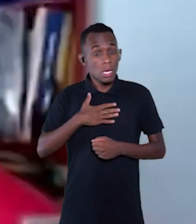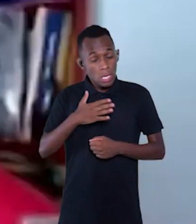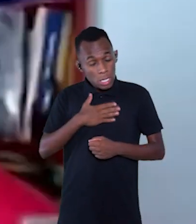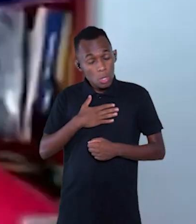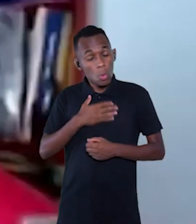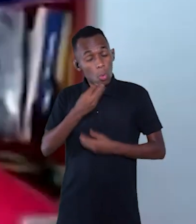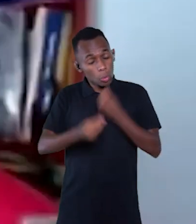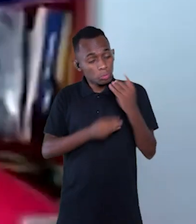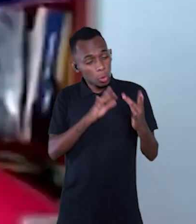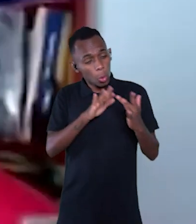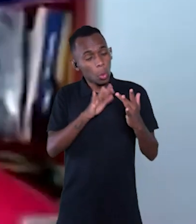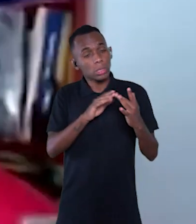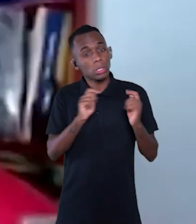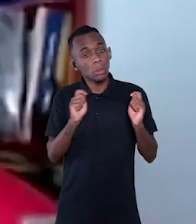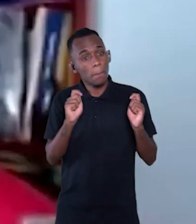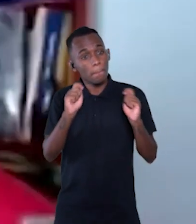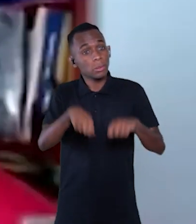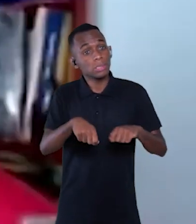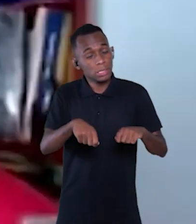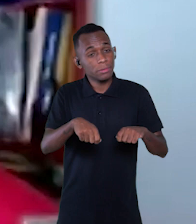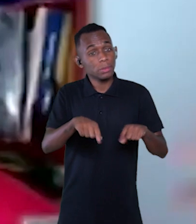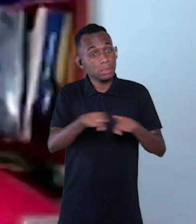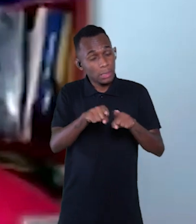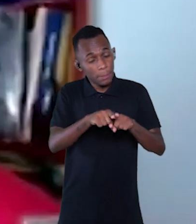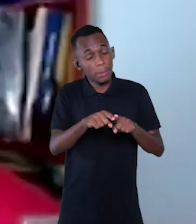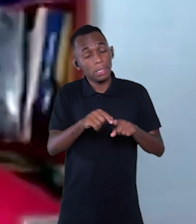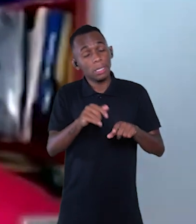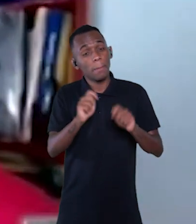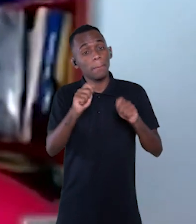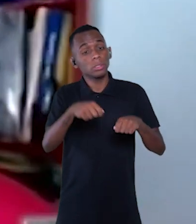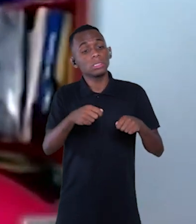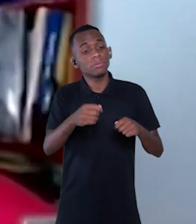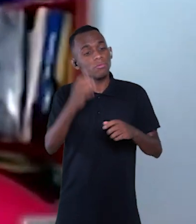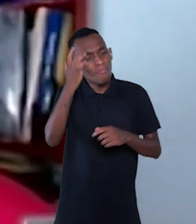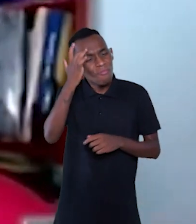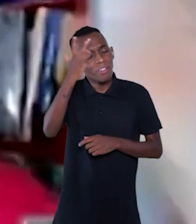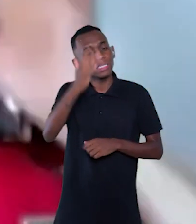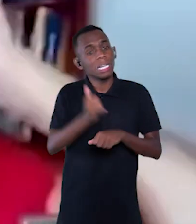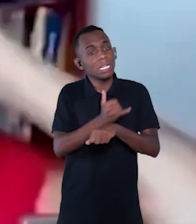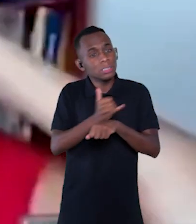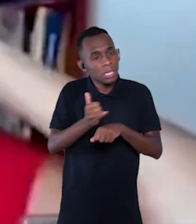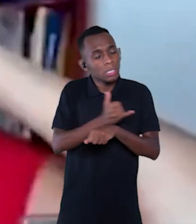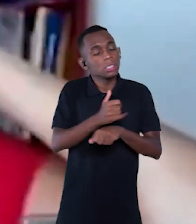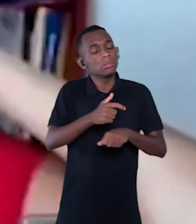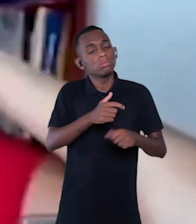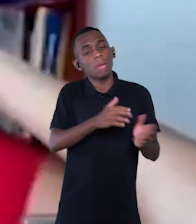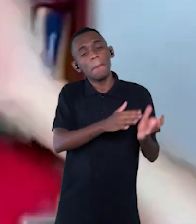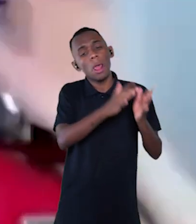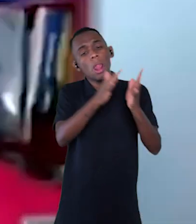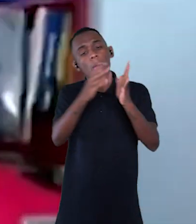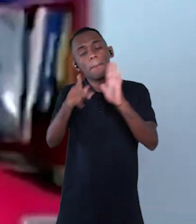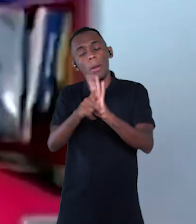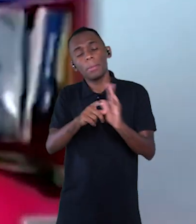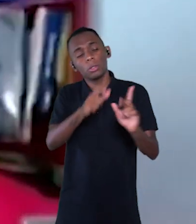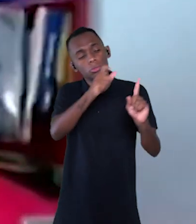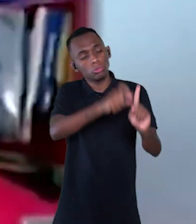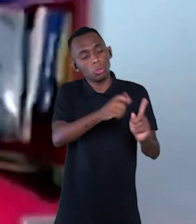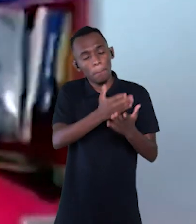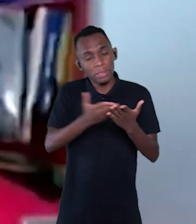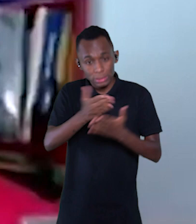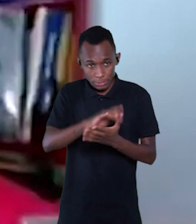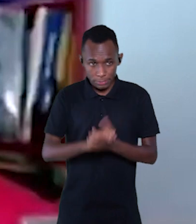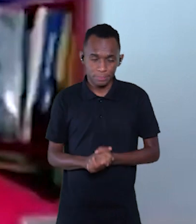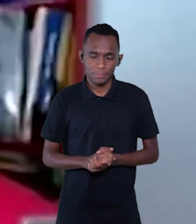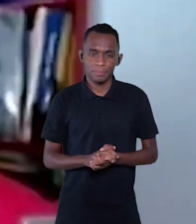uma espectadora desse processo e, de algum modo, facilitar uma coisa ou outra ali no caminho do paciente. Não, e é